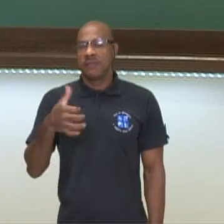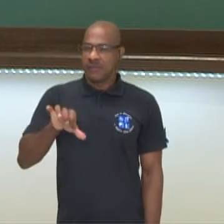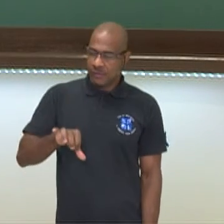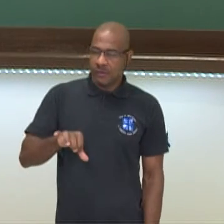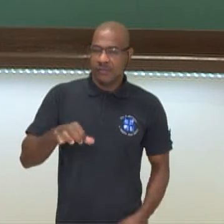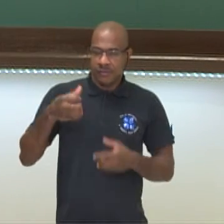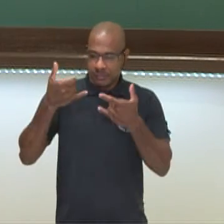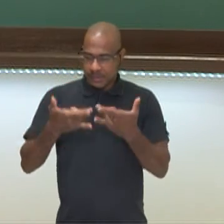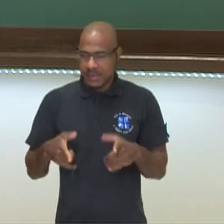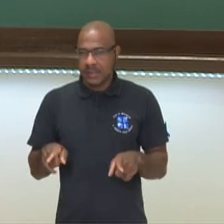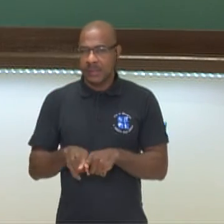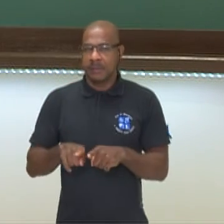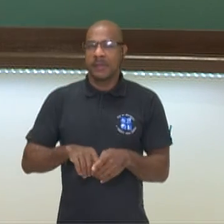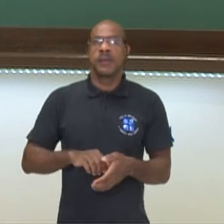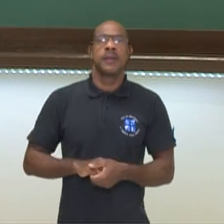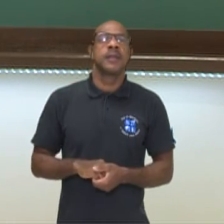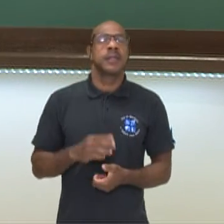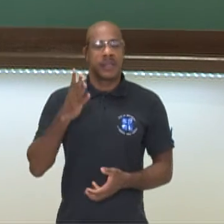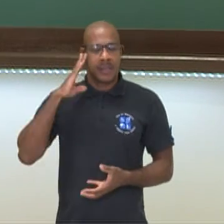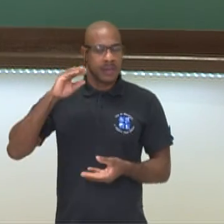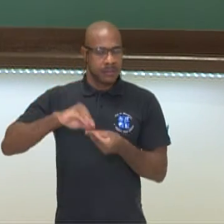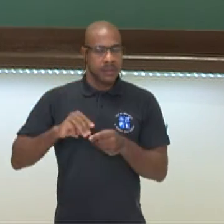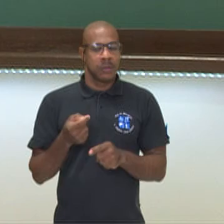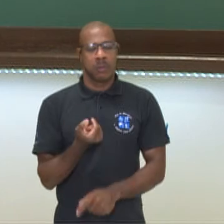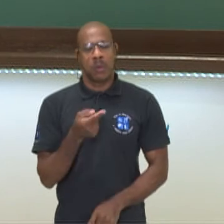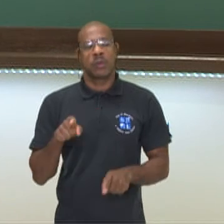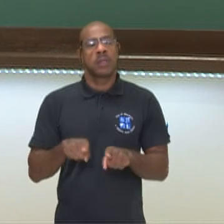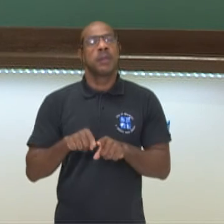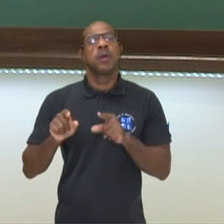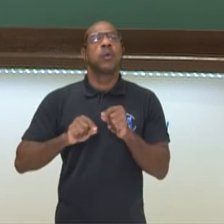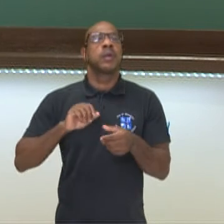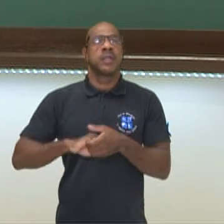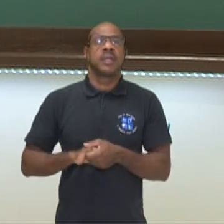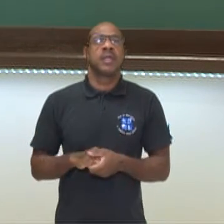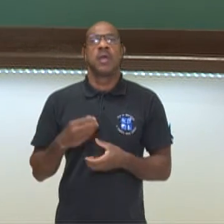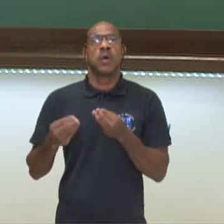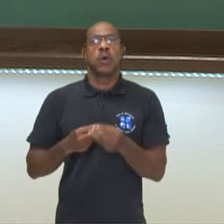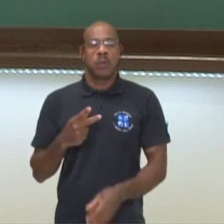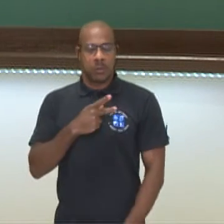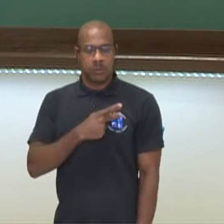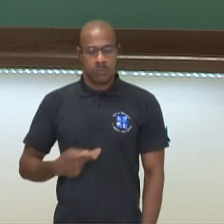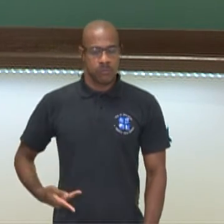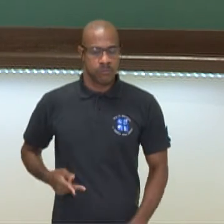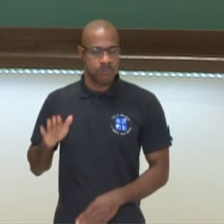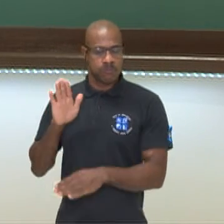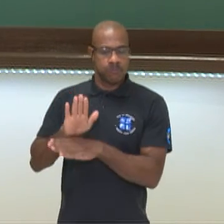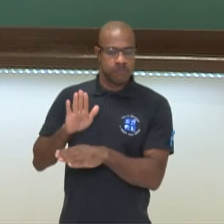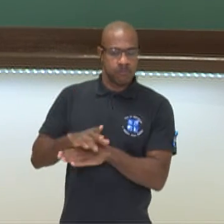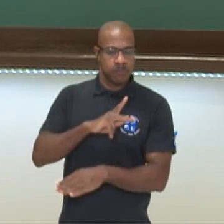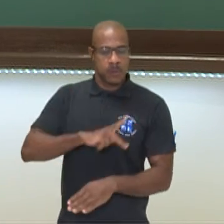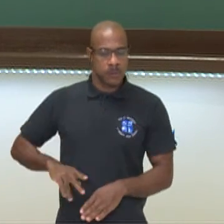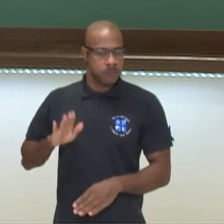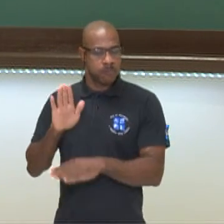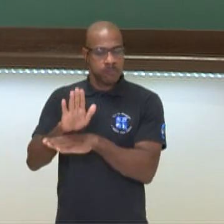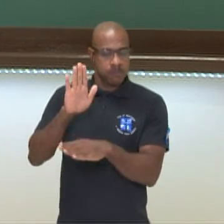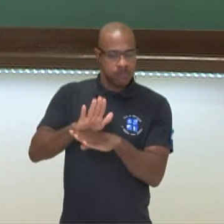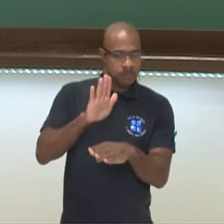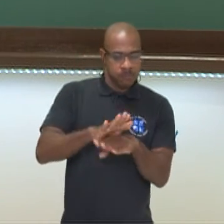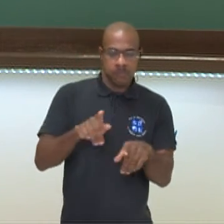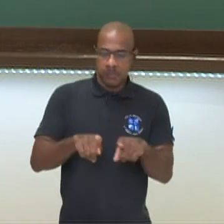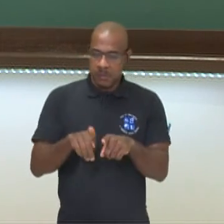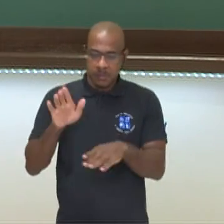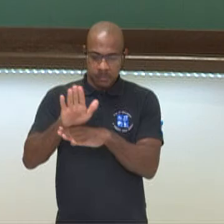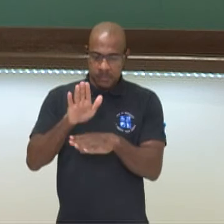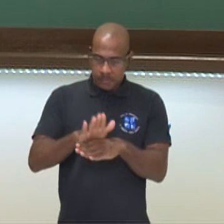crise trouxe, né, e também para entender um pouco, né, como, né, o Estado interfere ali. Claro que isso, né, baseado também